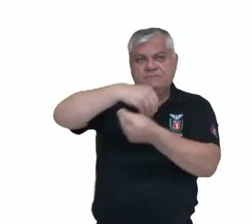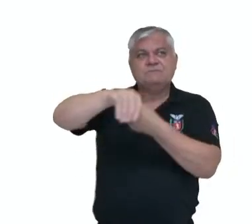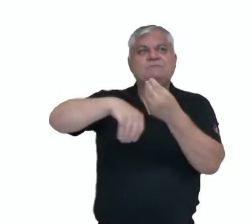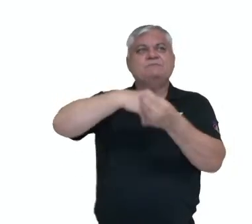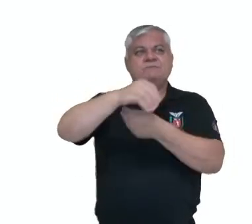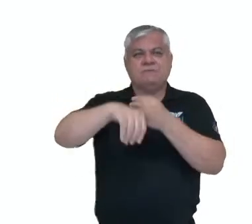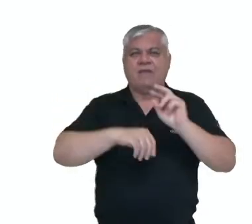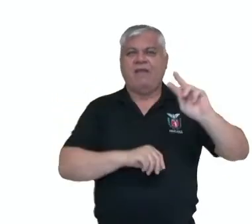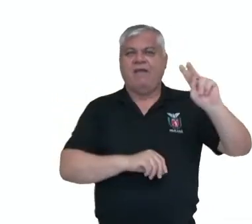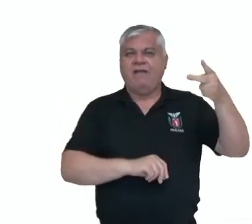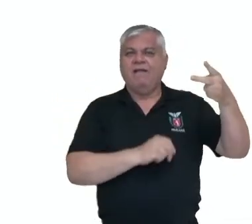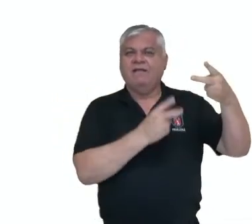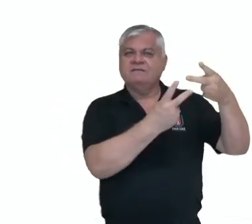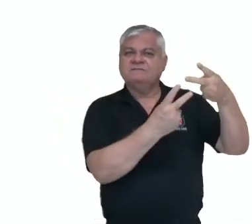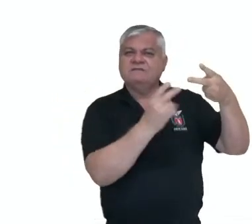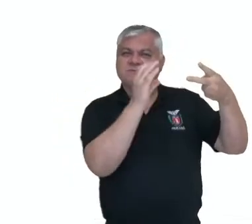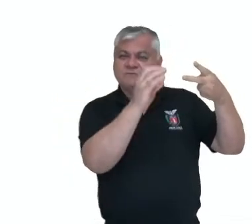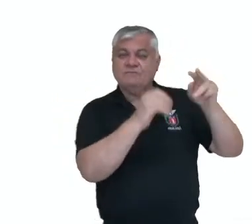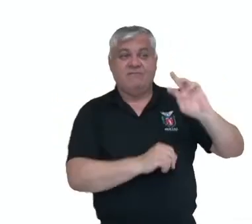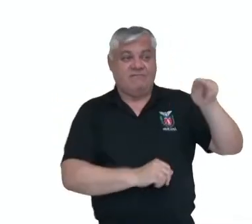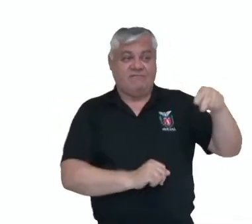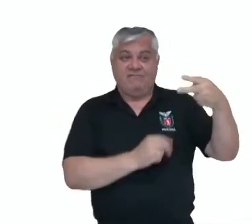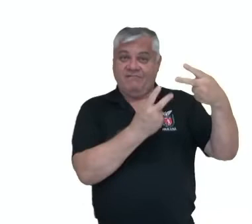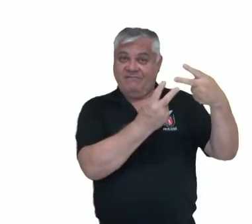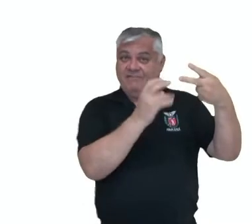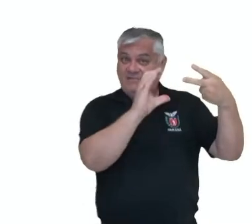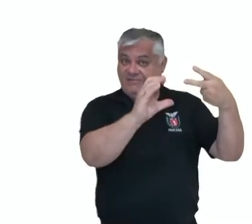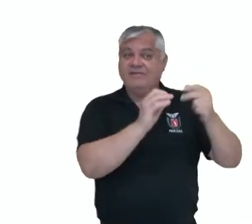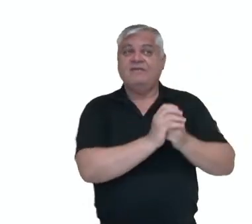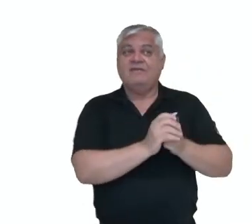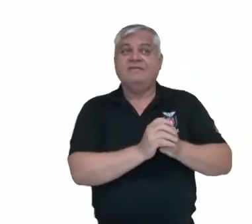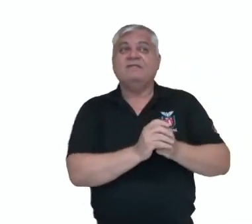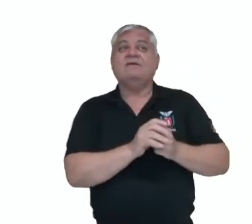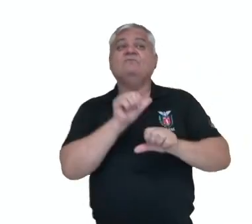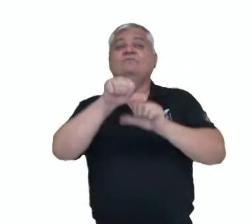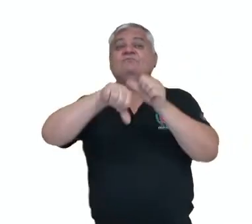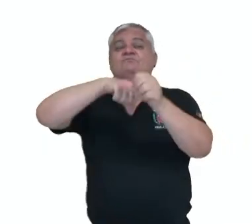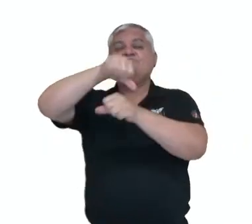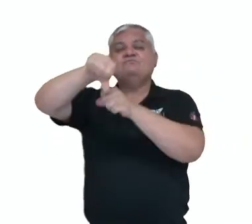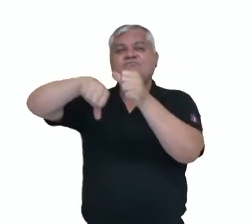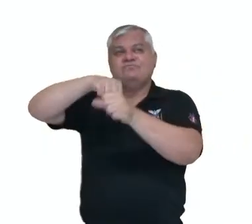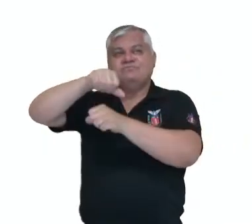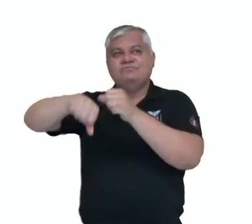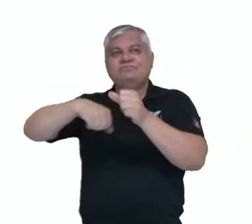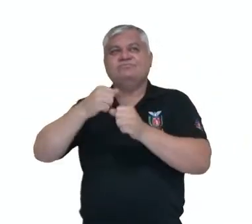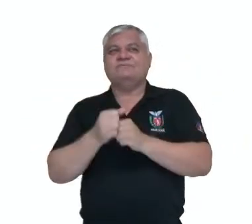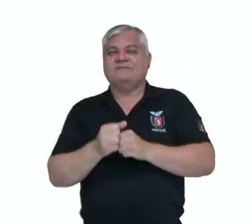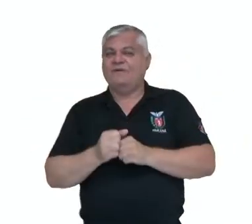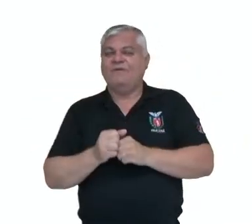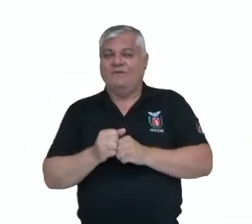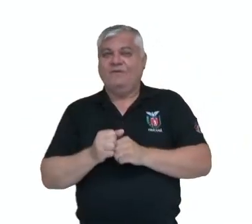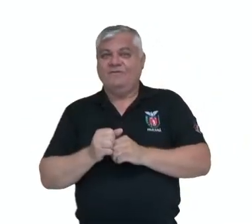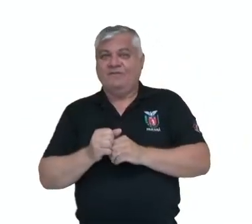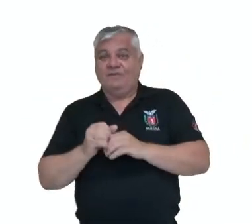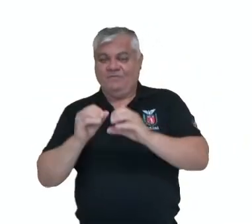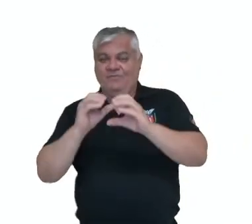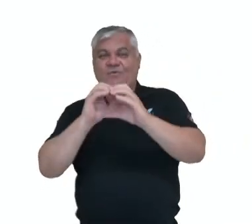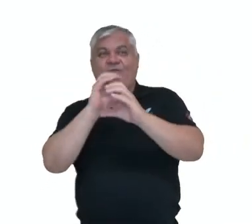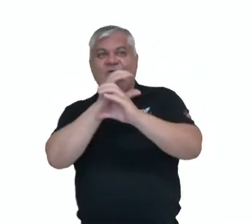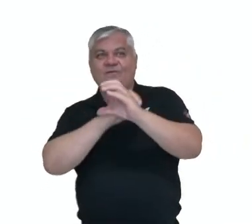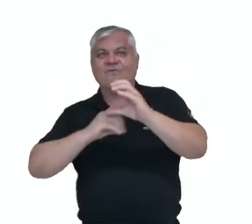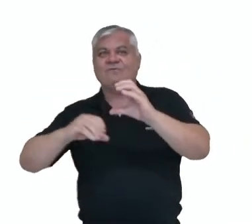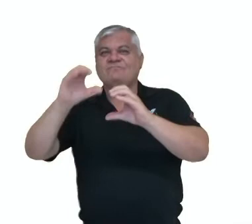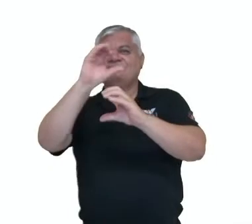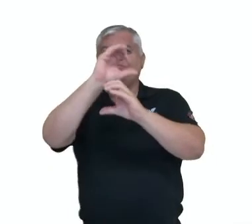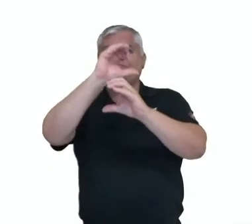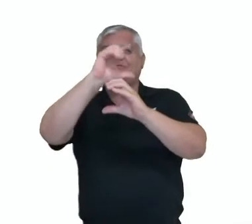propeno, observe que a dupla ligação vai ser atacada, né? E os dois cloros ligam-se aos dois carbonos,